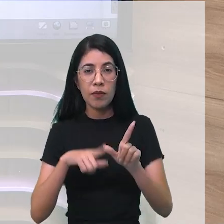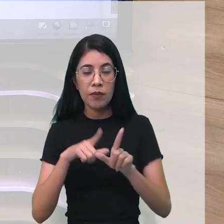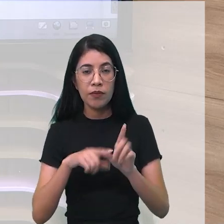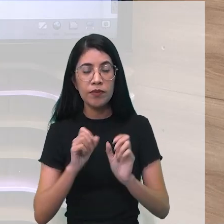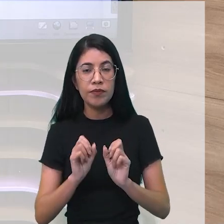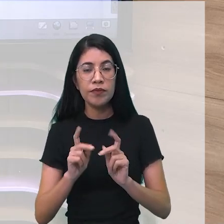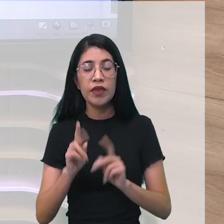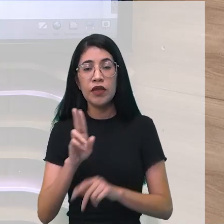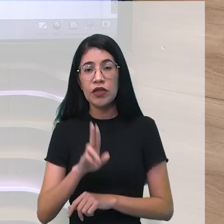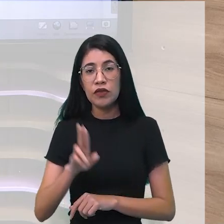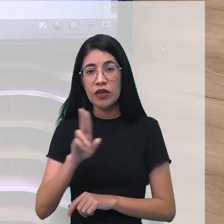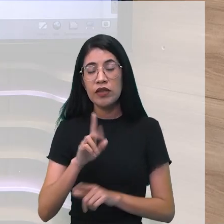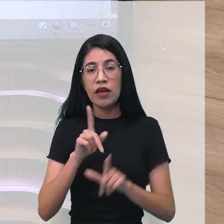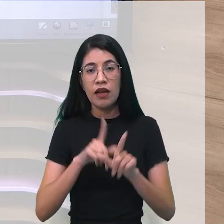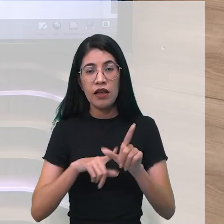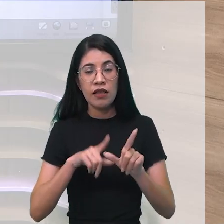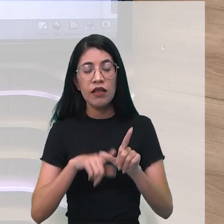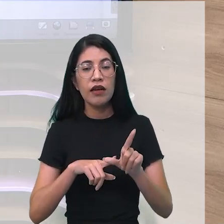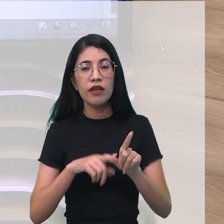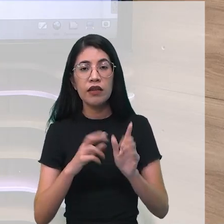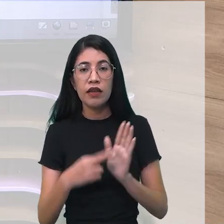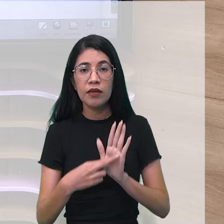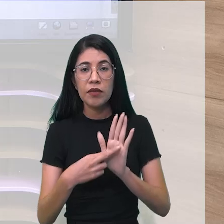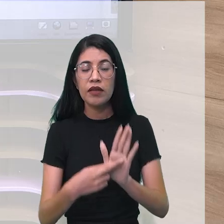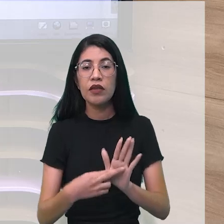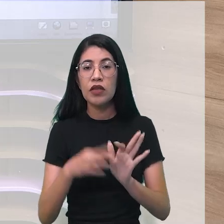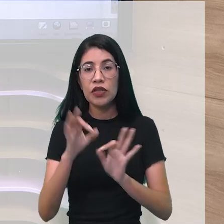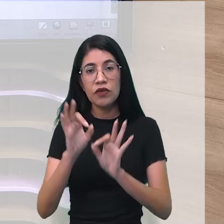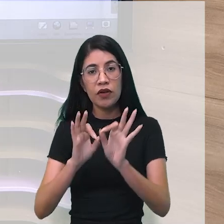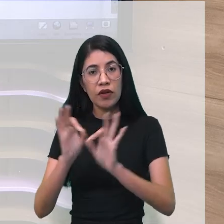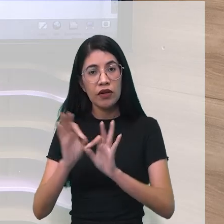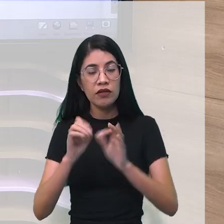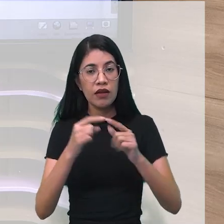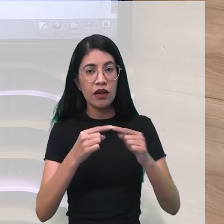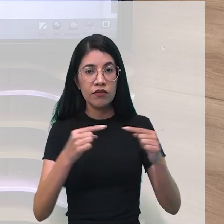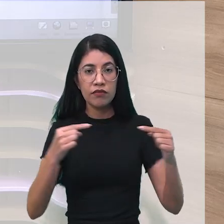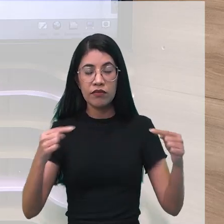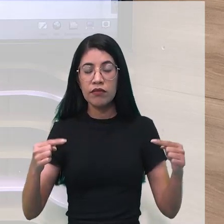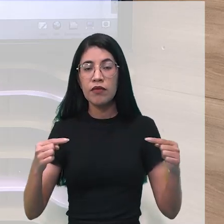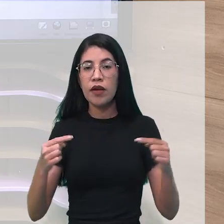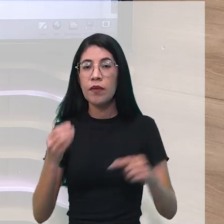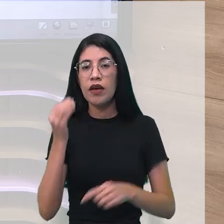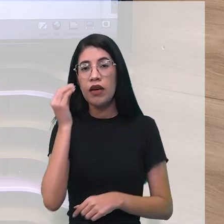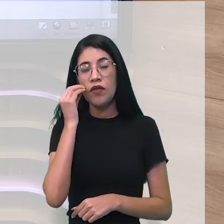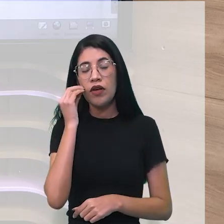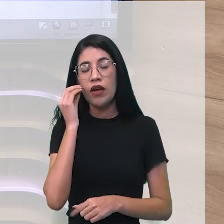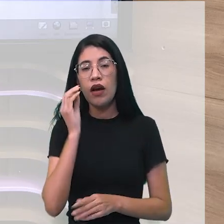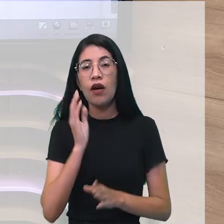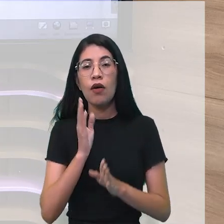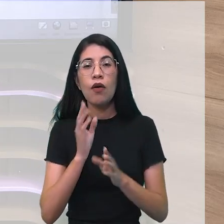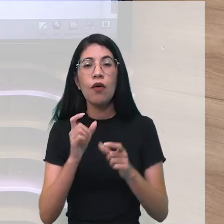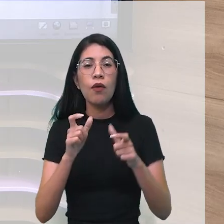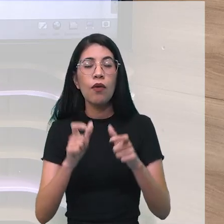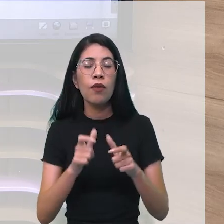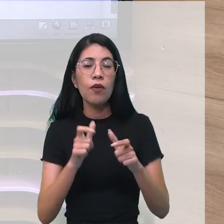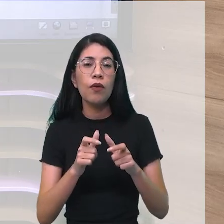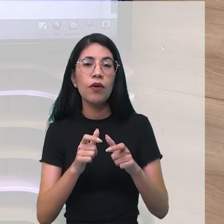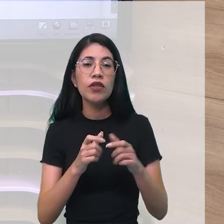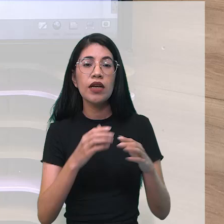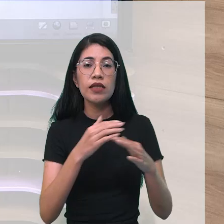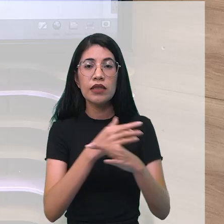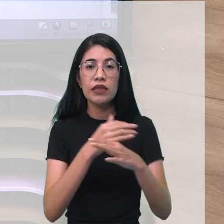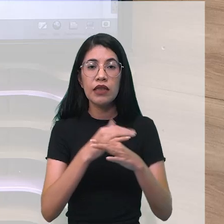Então, nós vamos utilizar essa letra e nós vamos construir a nossa reta numérica para verificar onde está a posição de